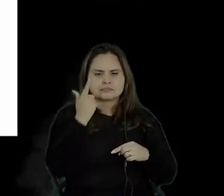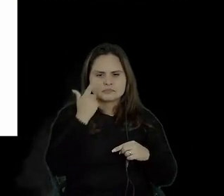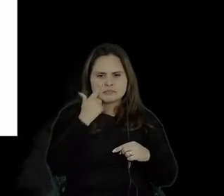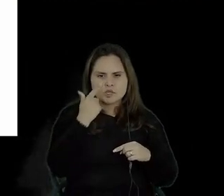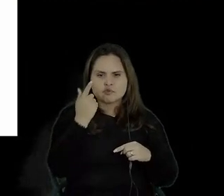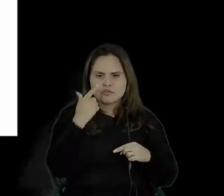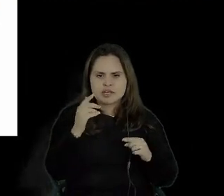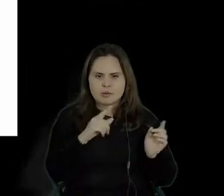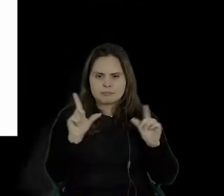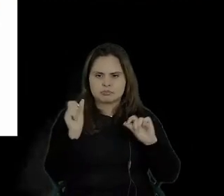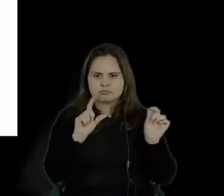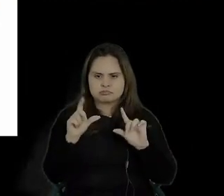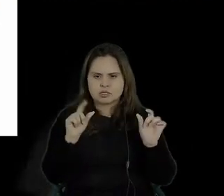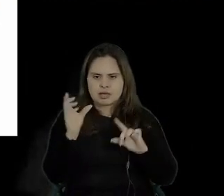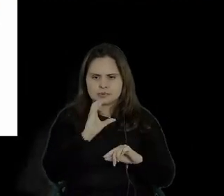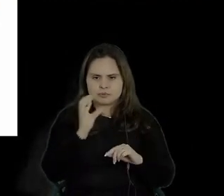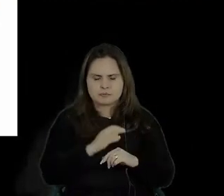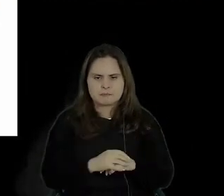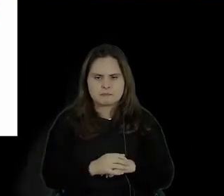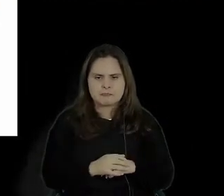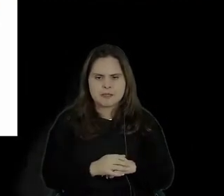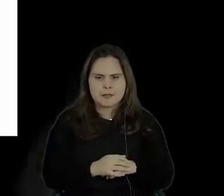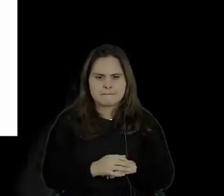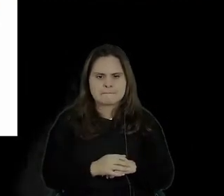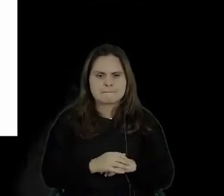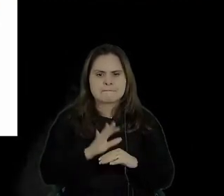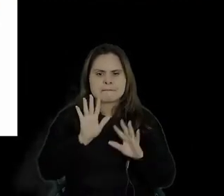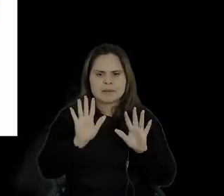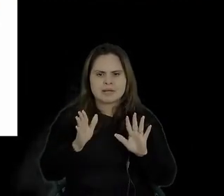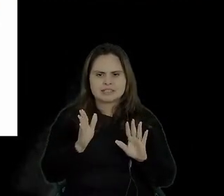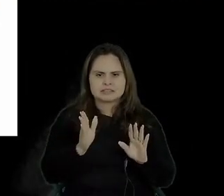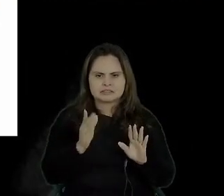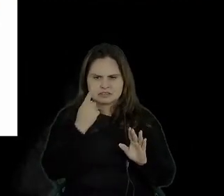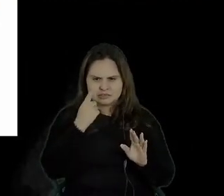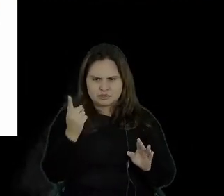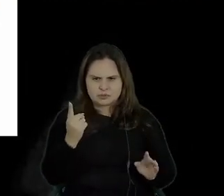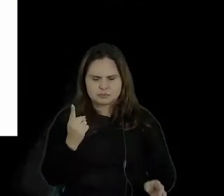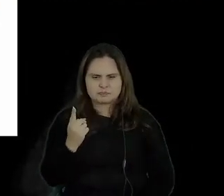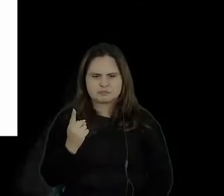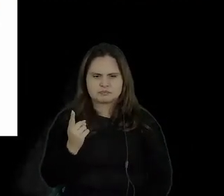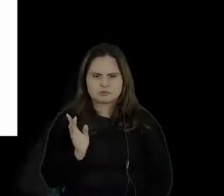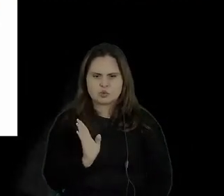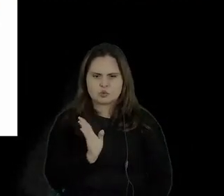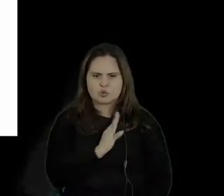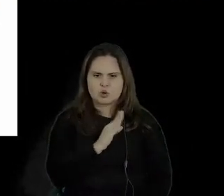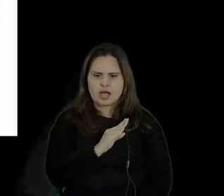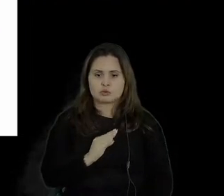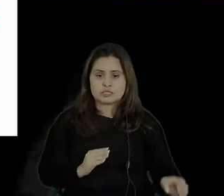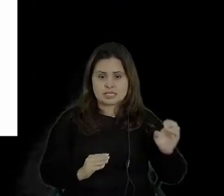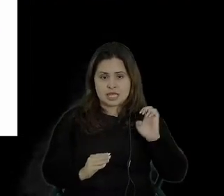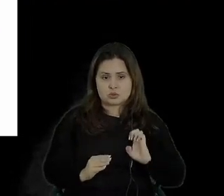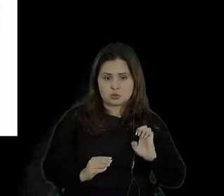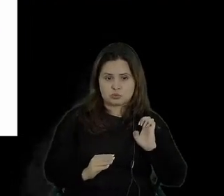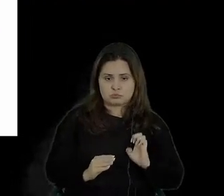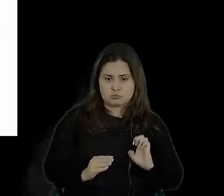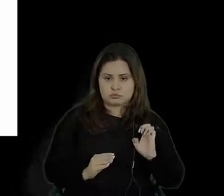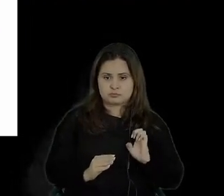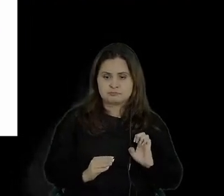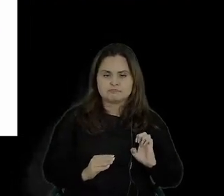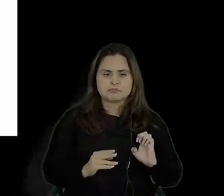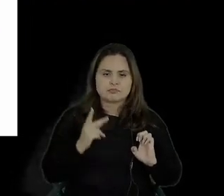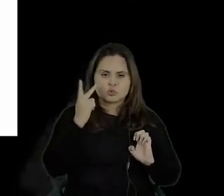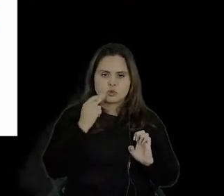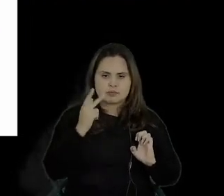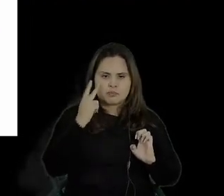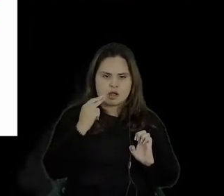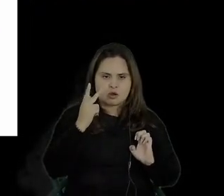aqui, mas esse do lado esquerdo, vocês estão conseguindo enxergar? É um coração normal, tá? O azul é o